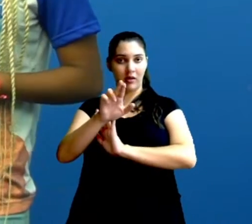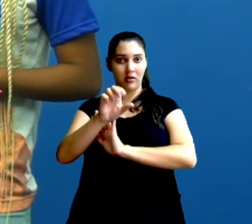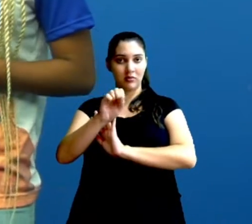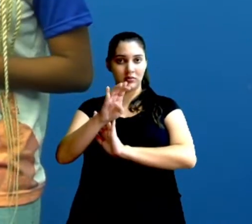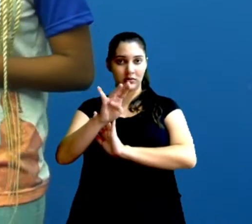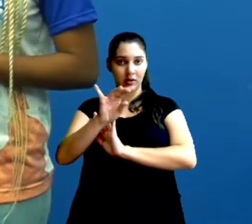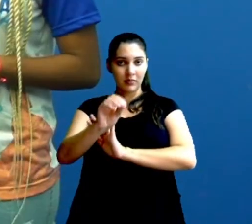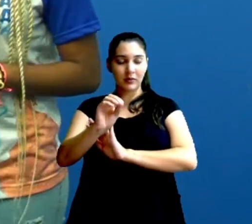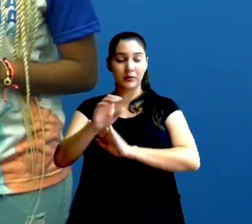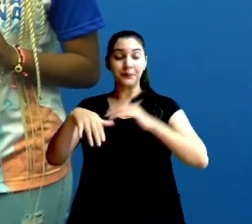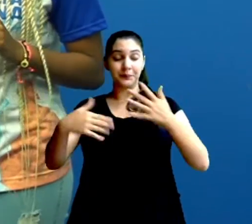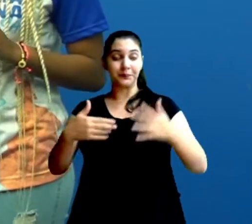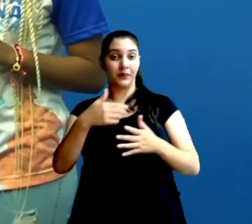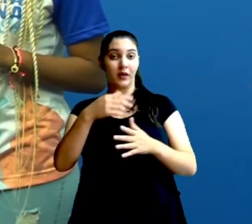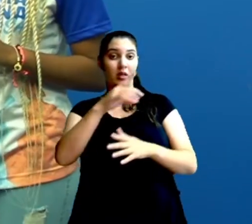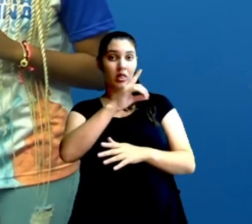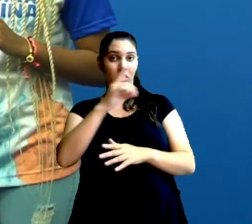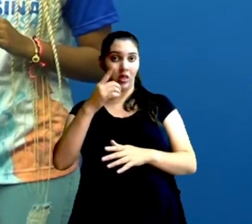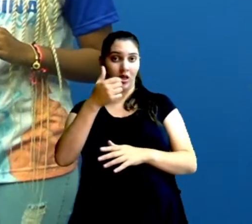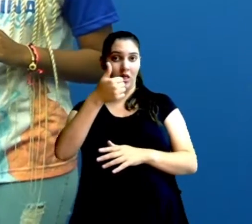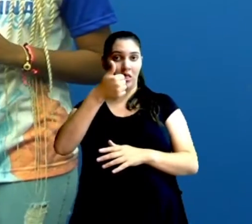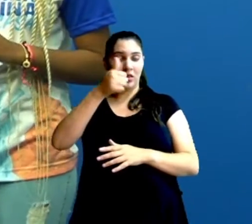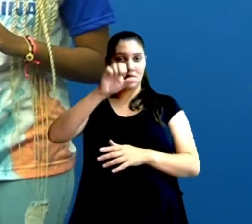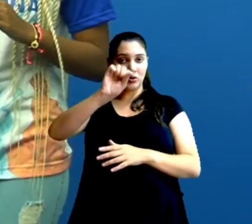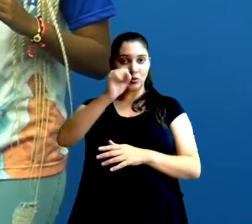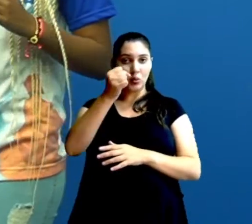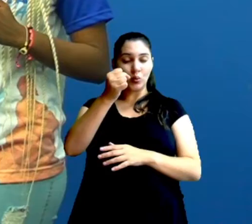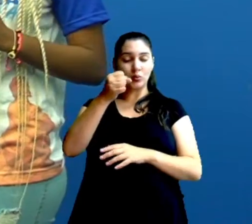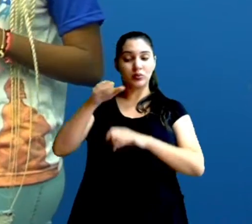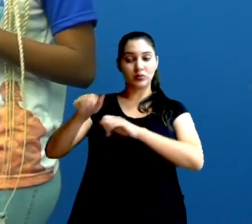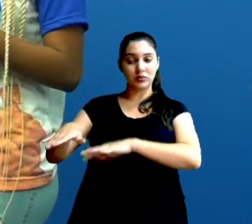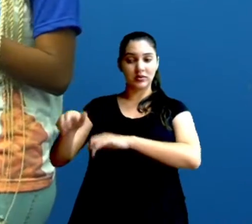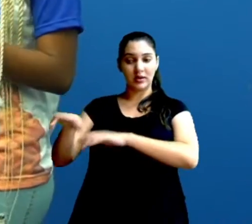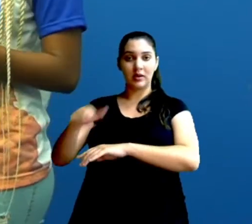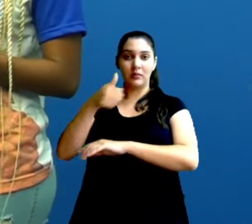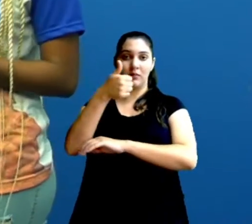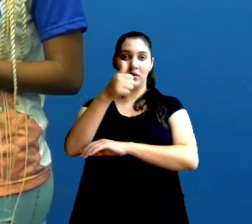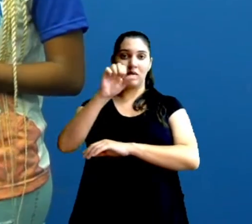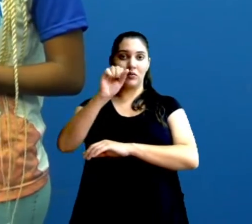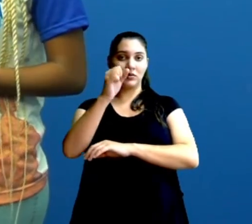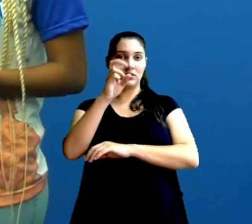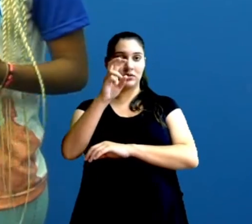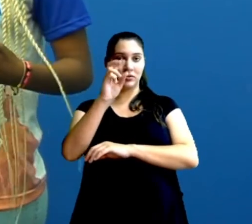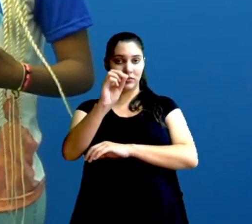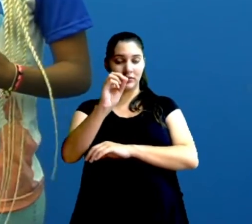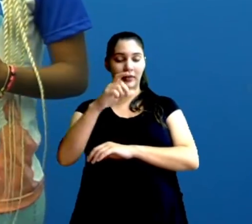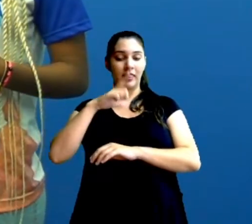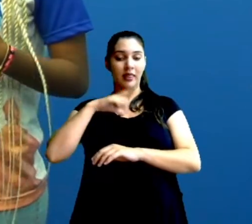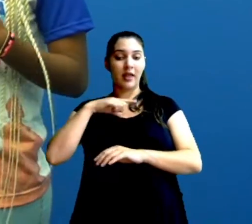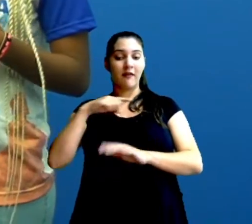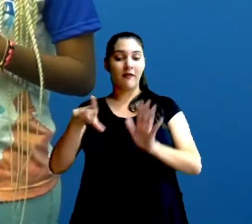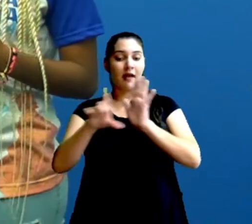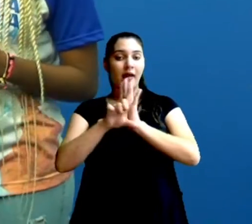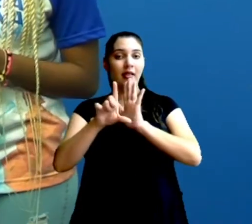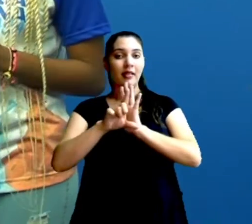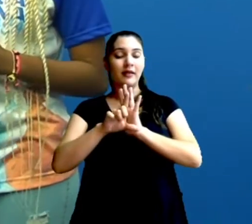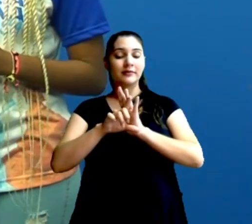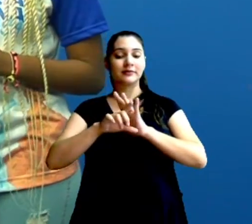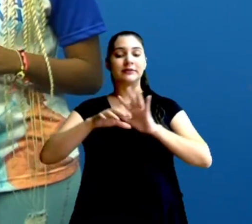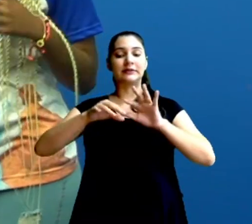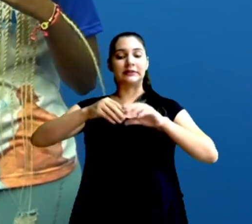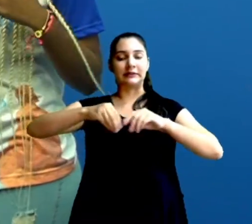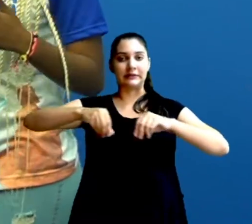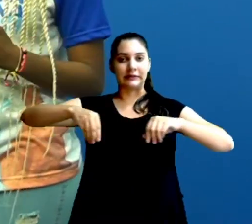Em 18 de setembro de 1850, rolou a Lei de Terras, né? Foi sancionada a Lei